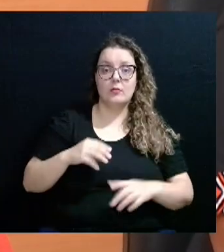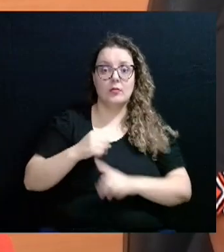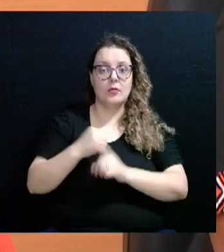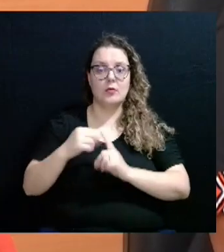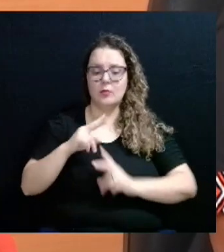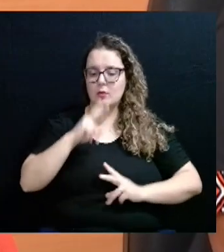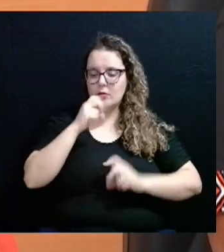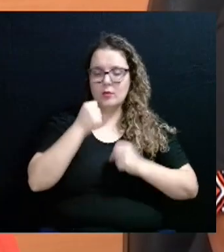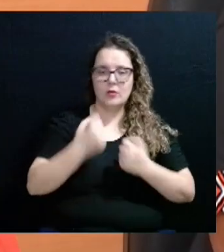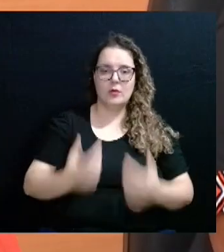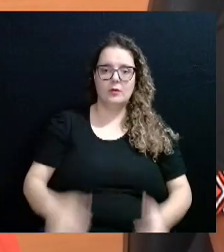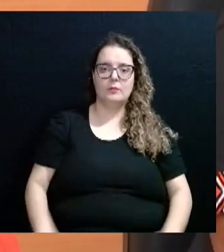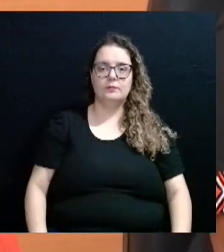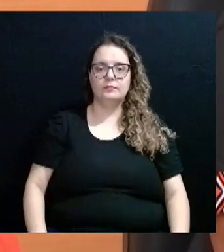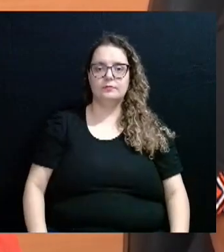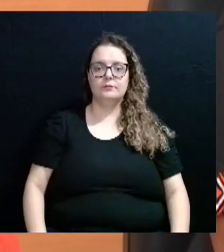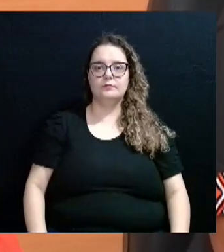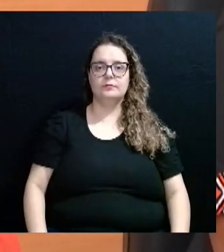chamava